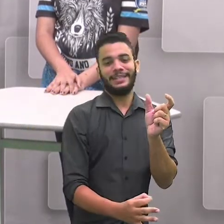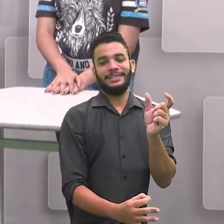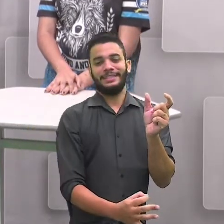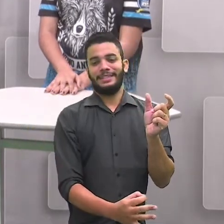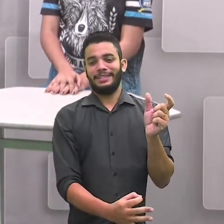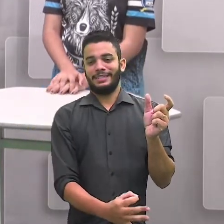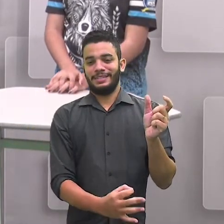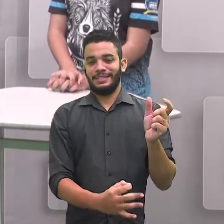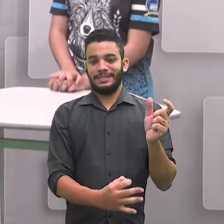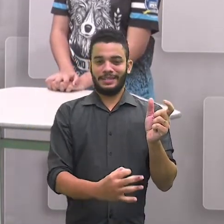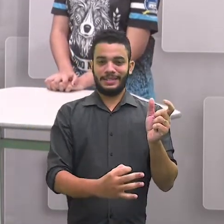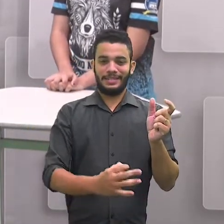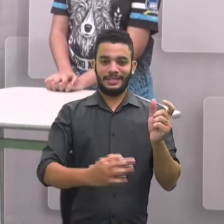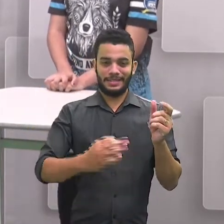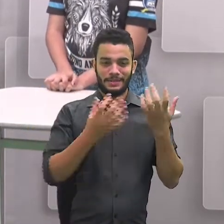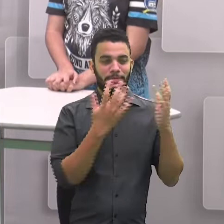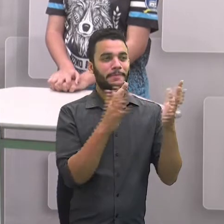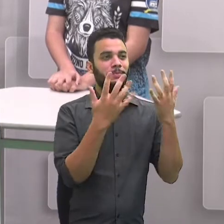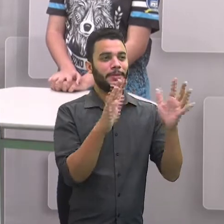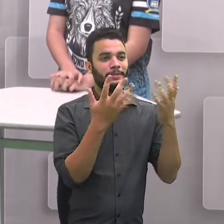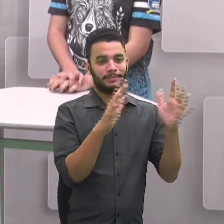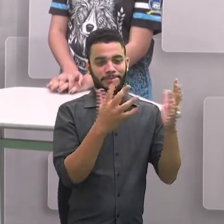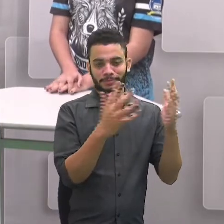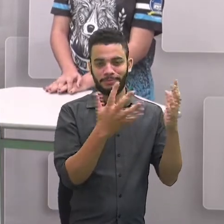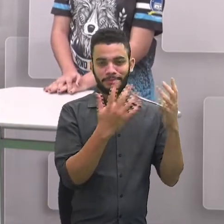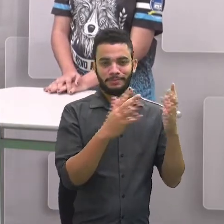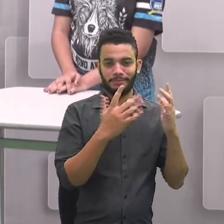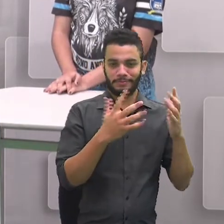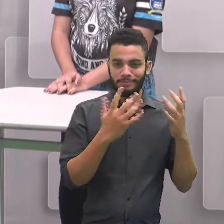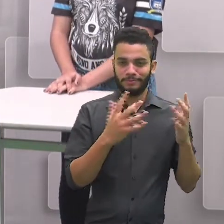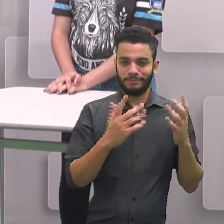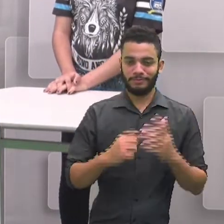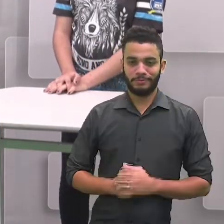exata. Parabéns.